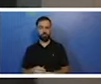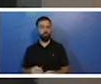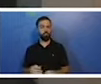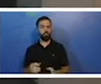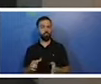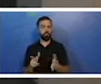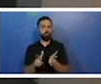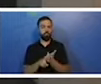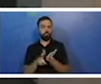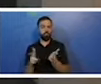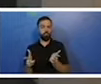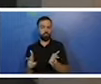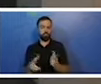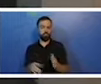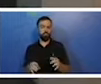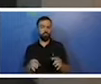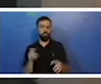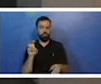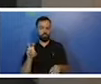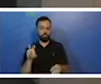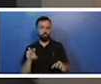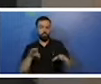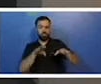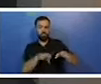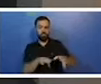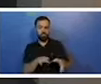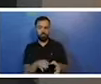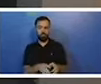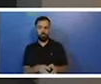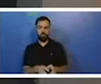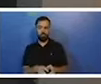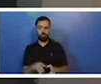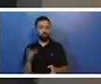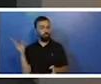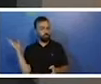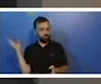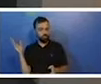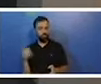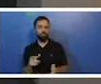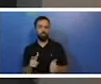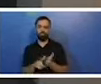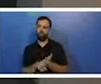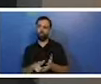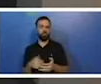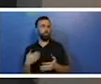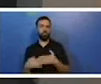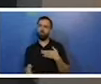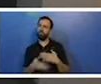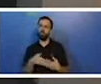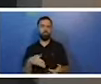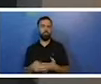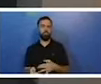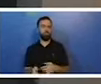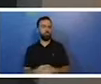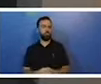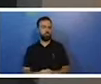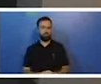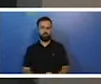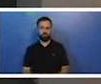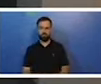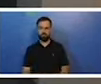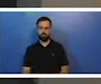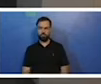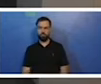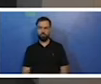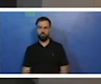Folhas de caderno tá pode ser for Esquadrão pode ser folha de sulfite é só pra gente fazer a nossa